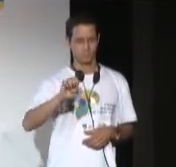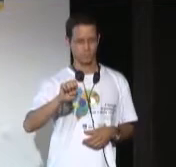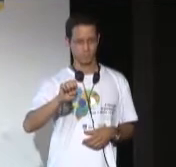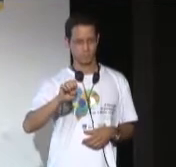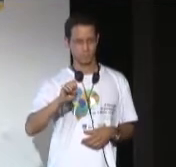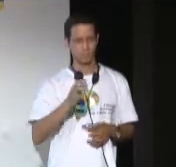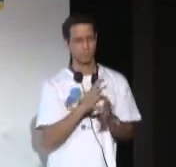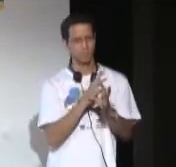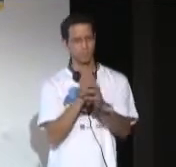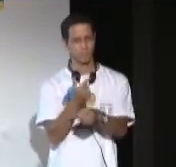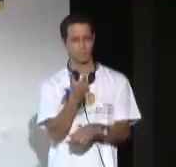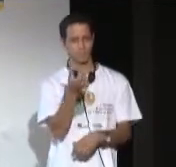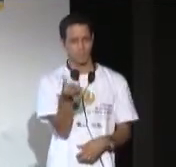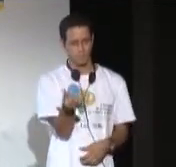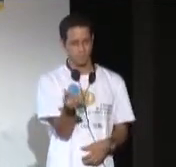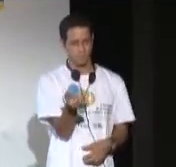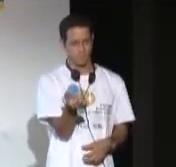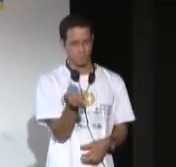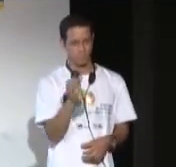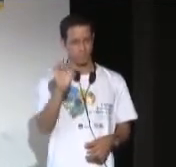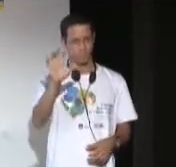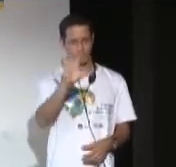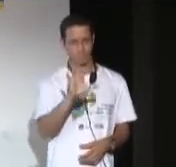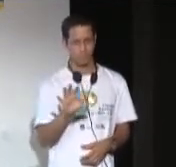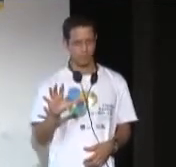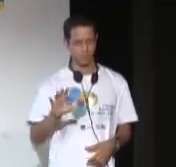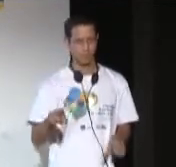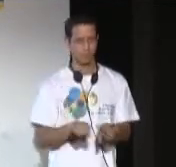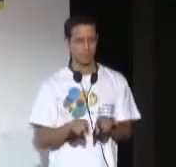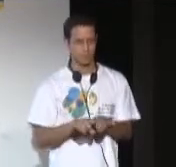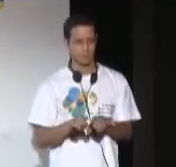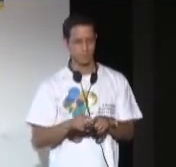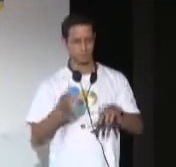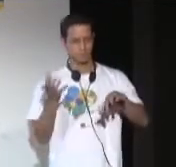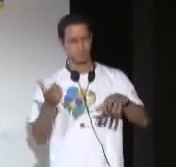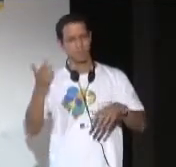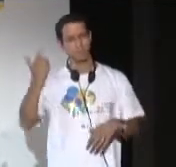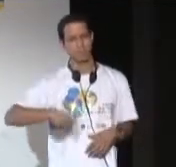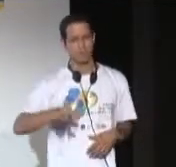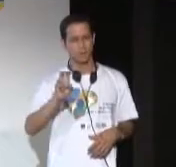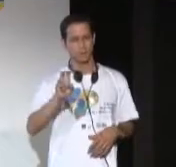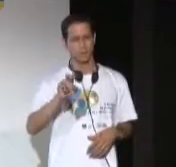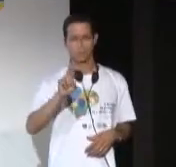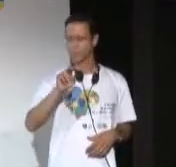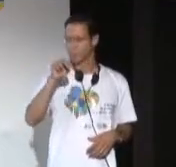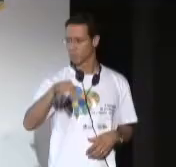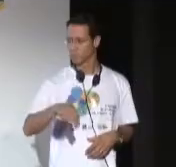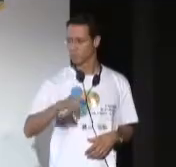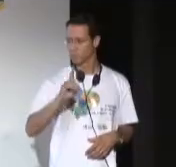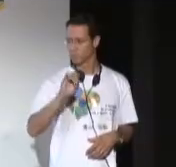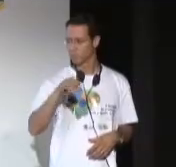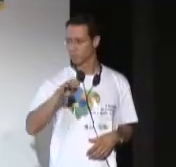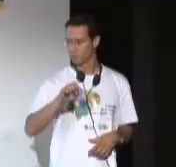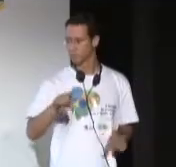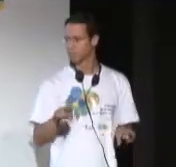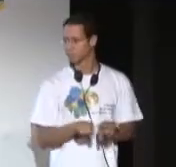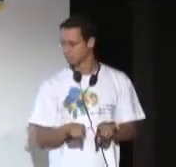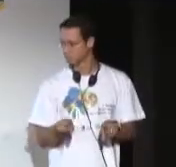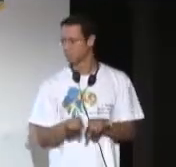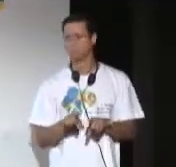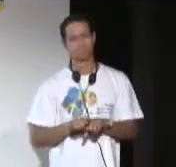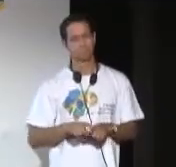26 representantes dos estados, mas do Distrito Federal, além de 5 membros da Undime aqui também, não é? E o